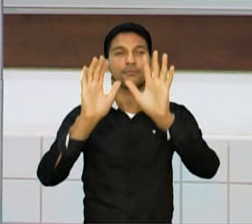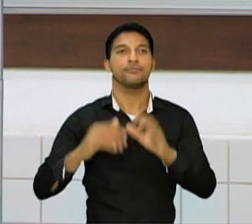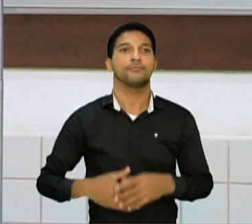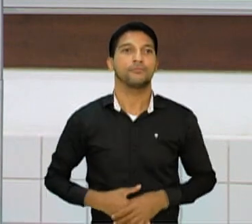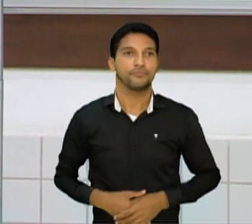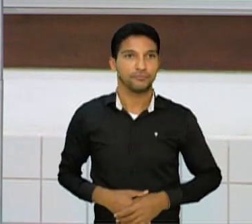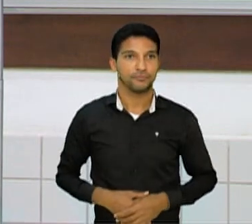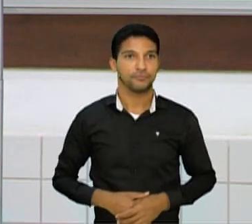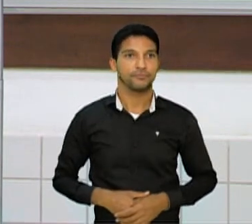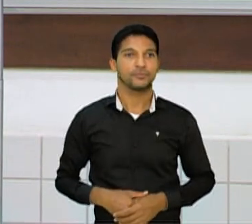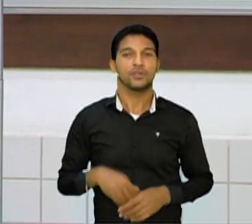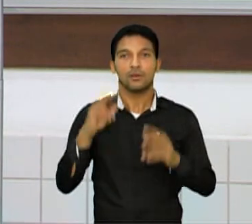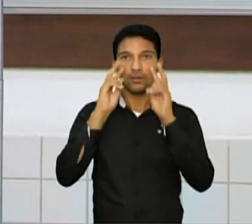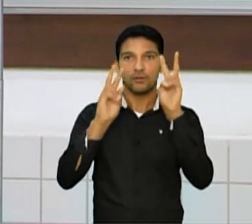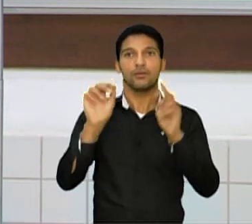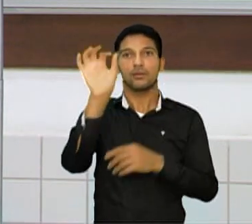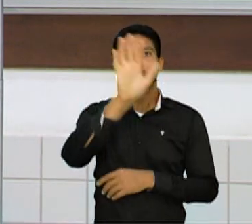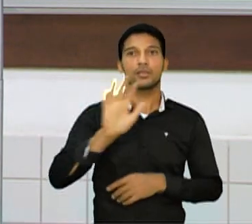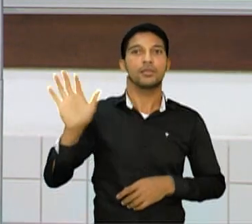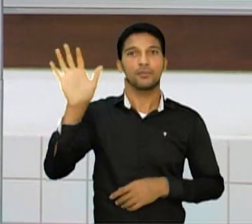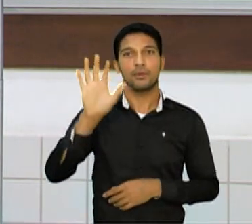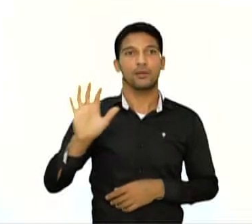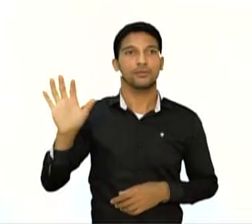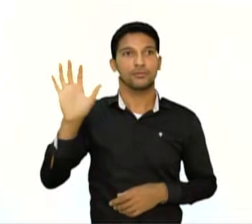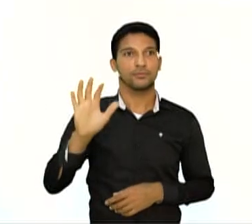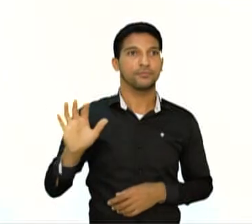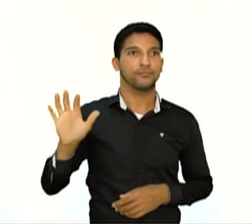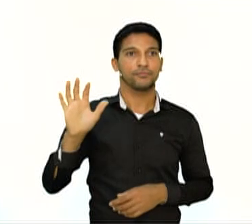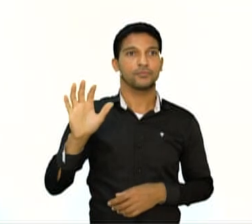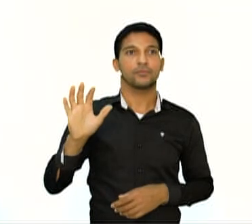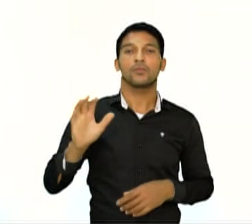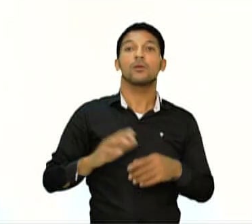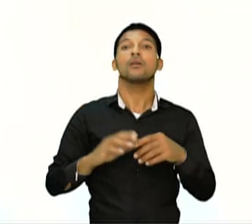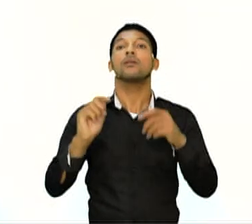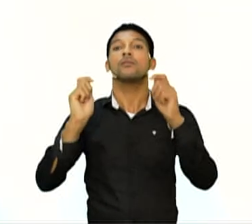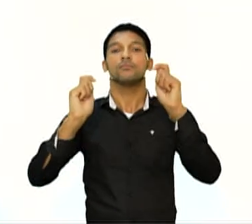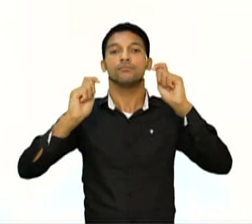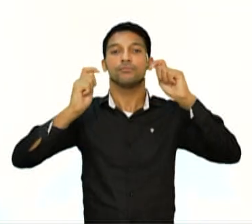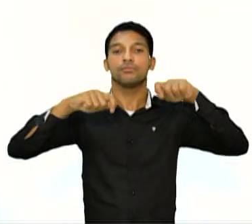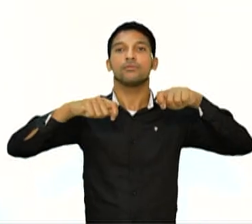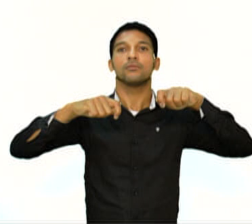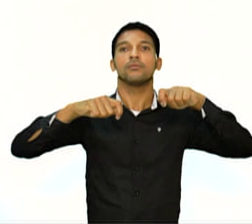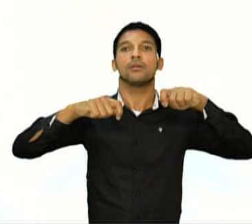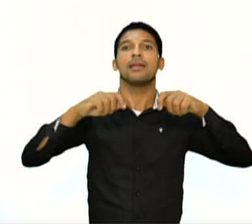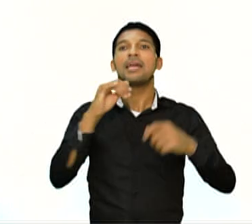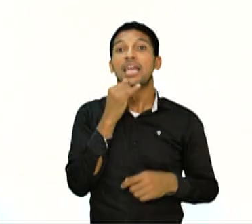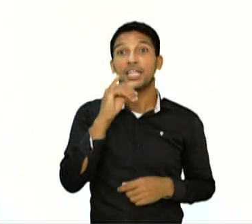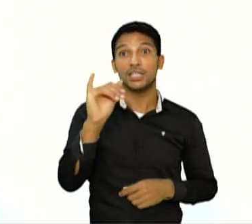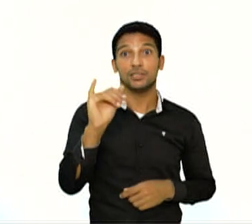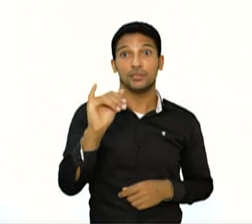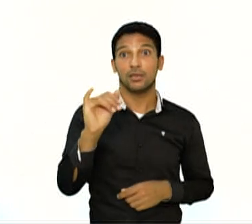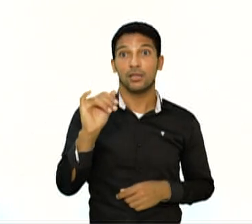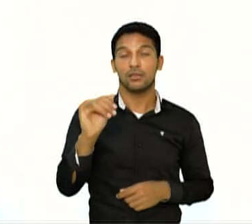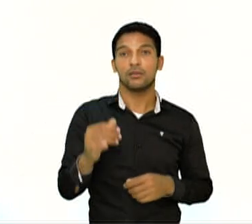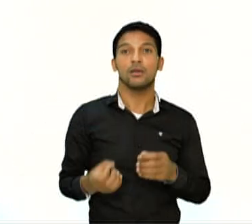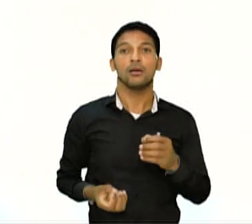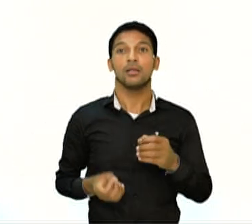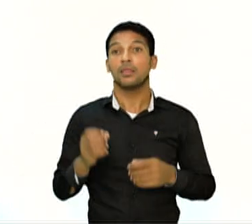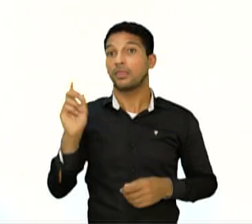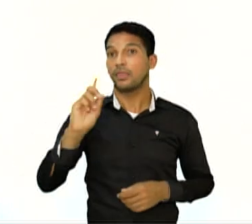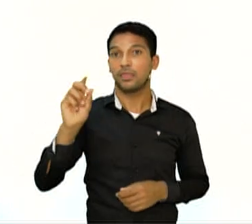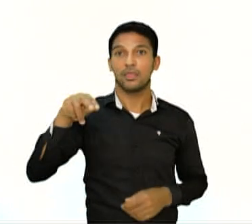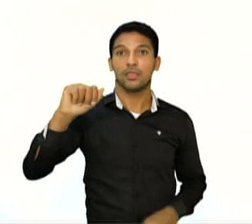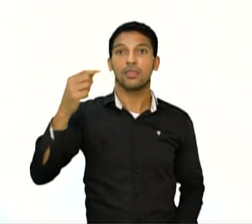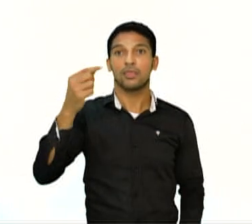próxima, algumas imagens que destacam, então, essa possibilidade de energia não renovável tão